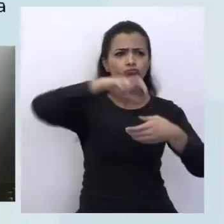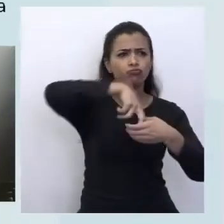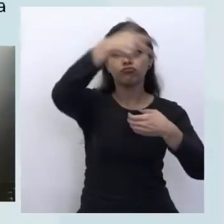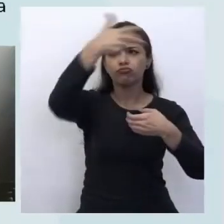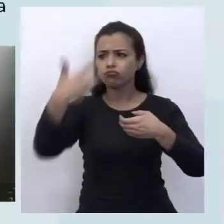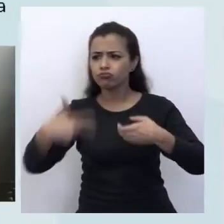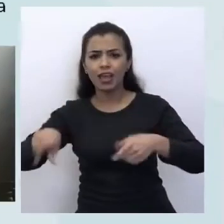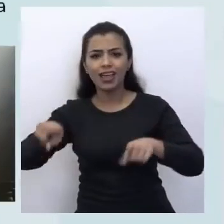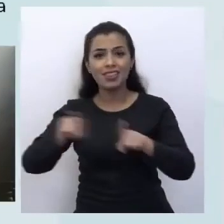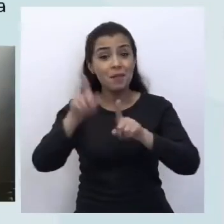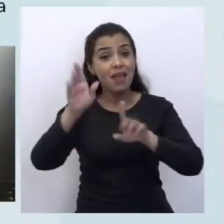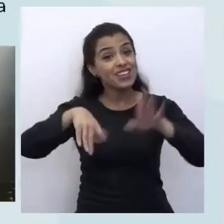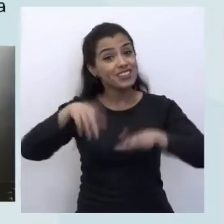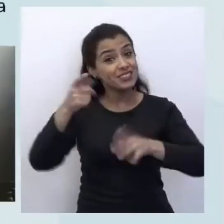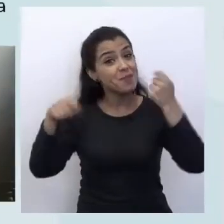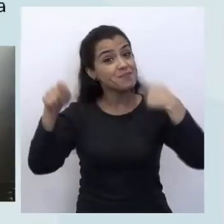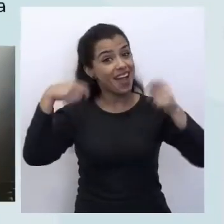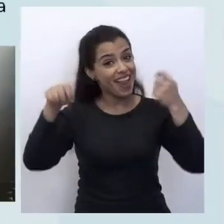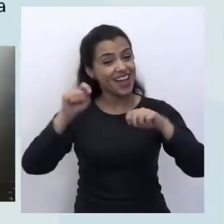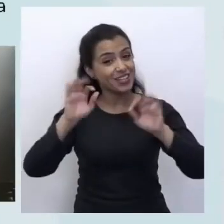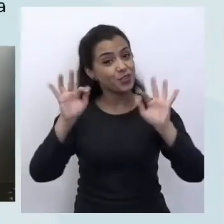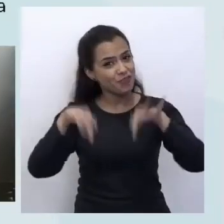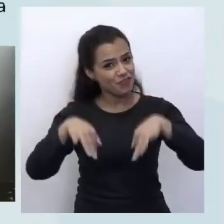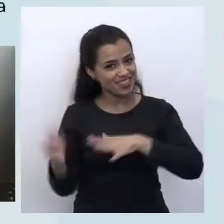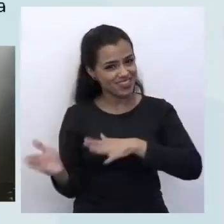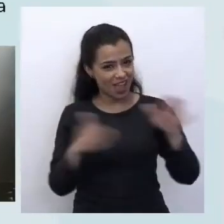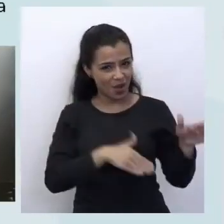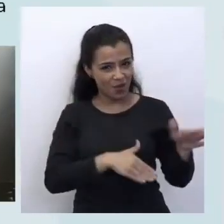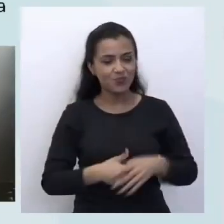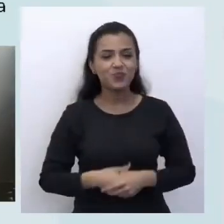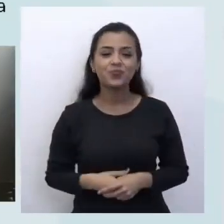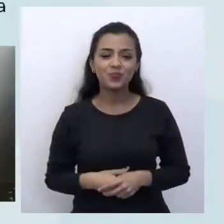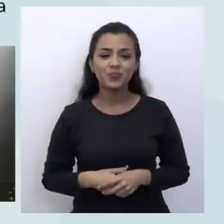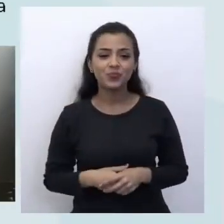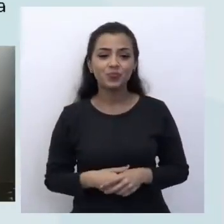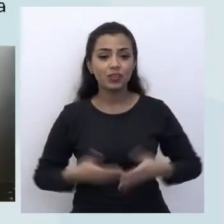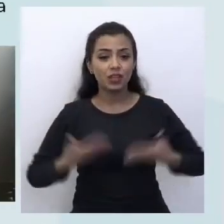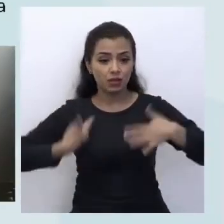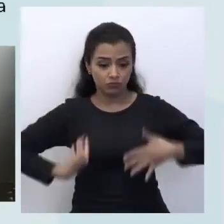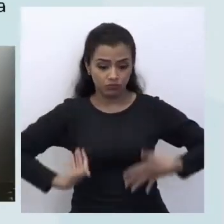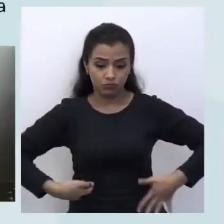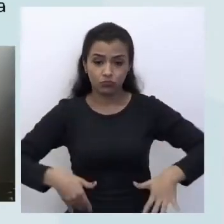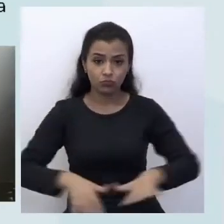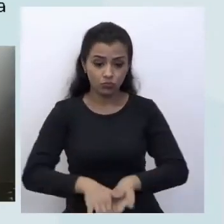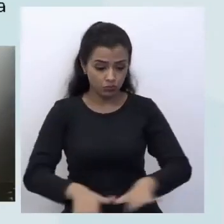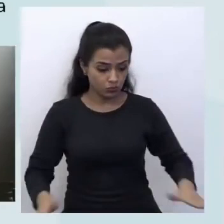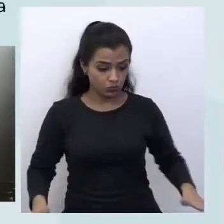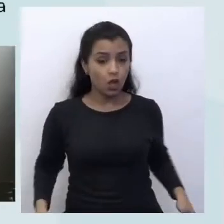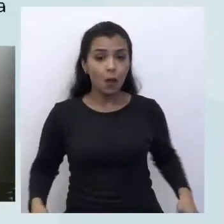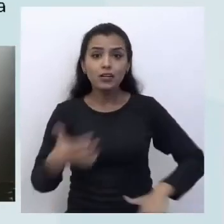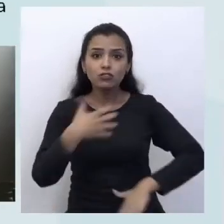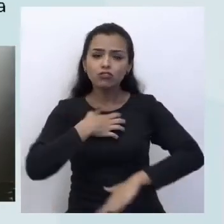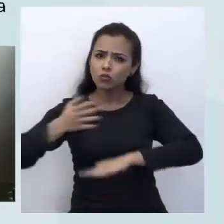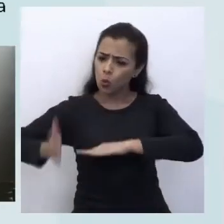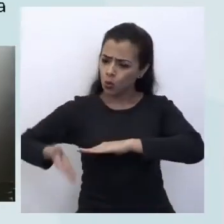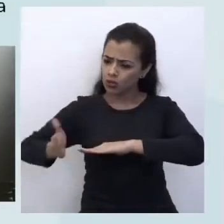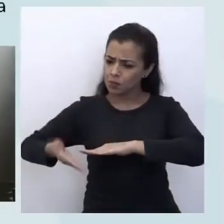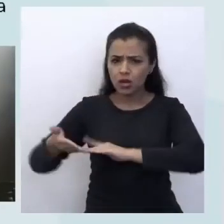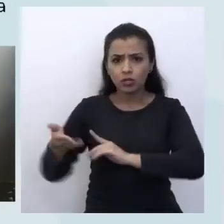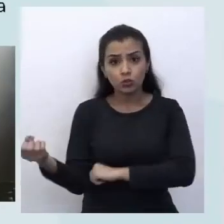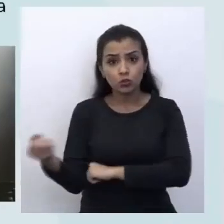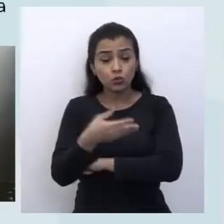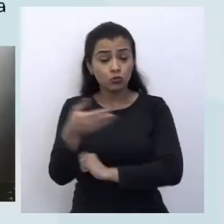grande balada, que acontece no final da peça. De estilo experimental, com uma forma contemporânea, inovadora e